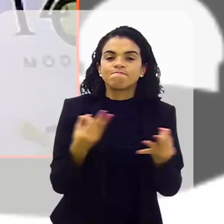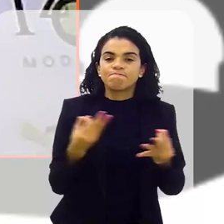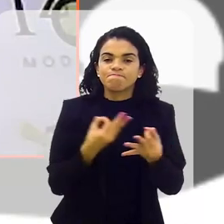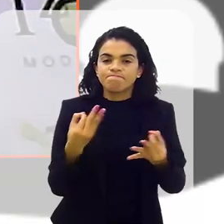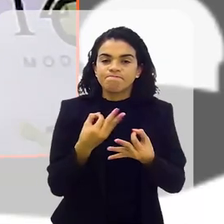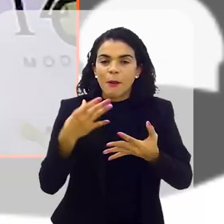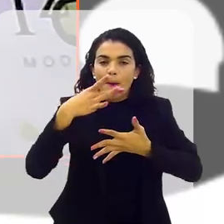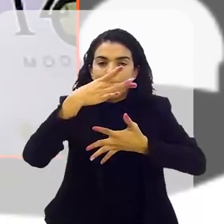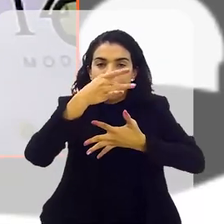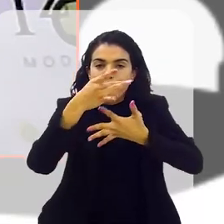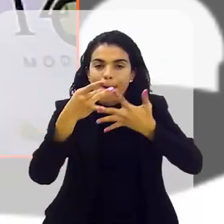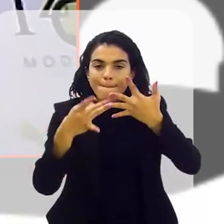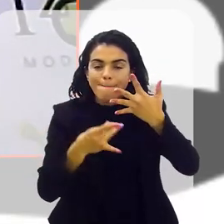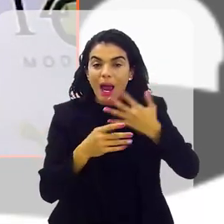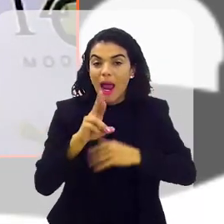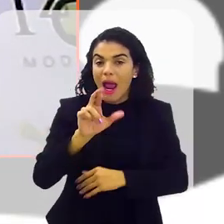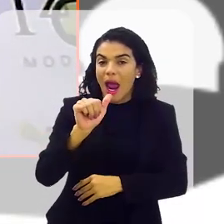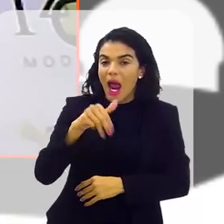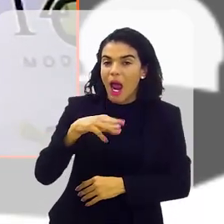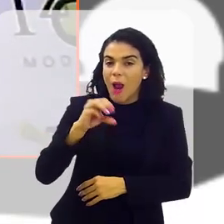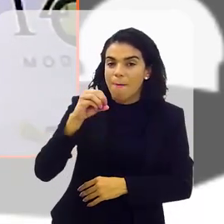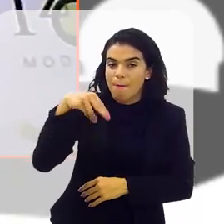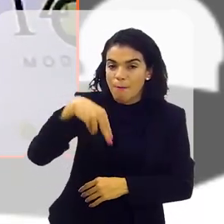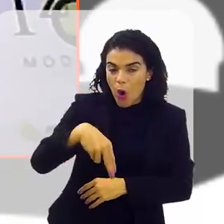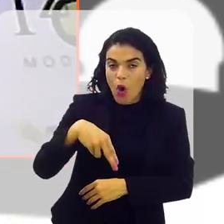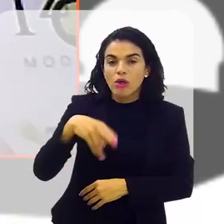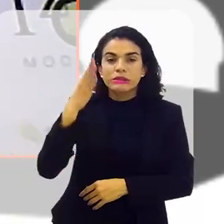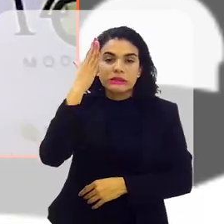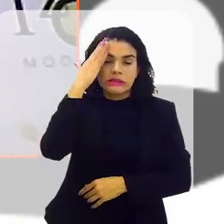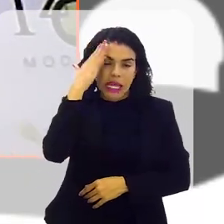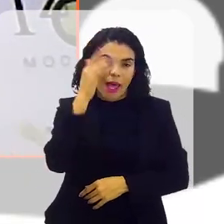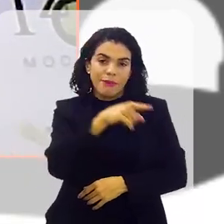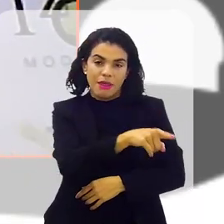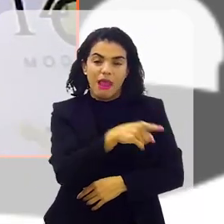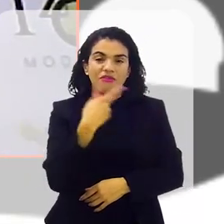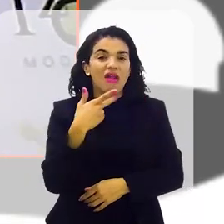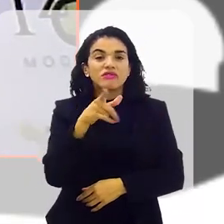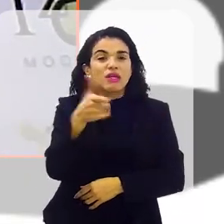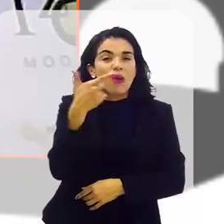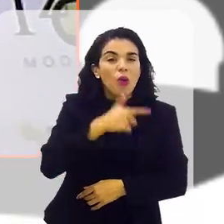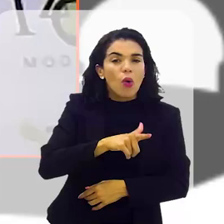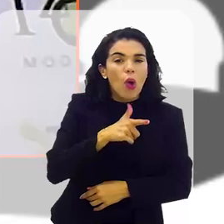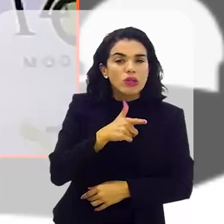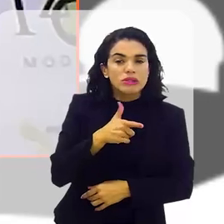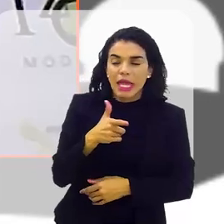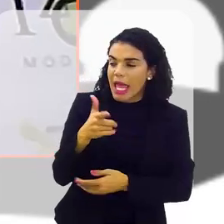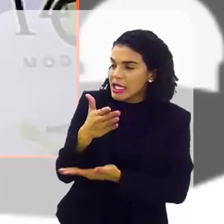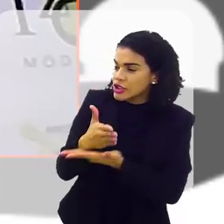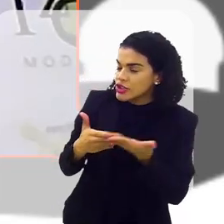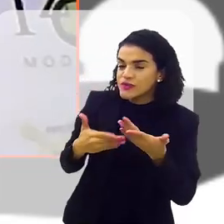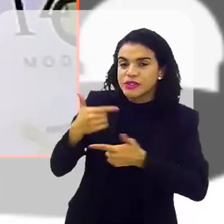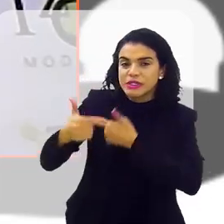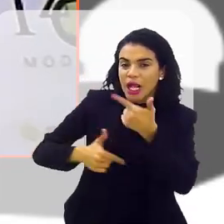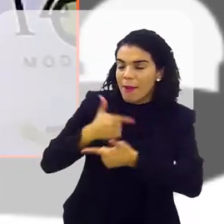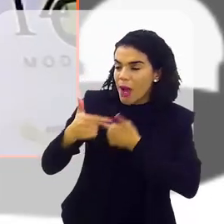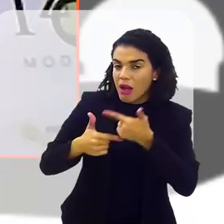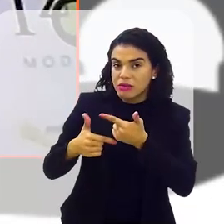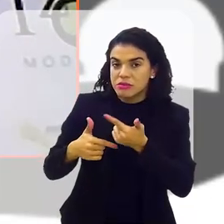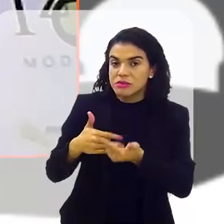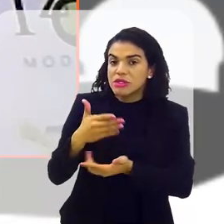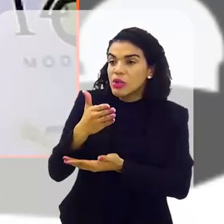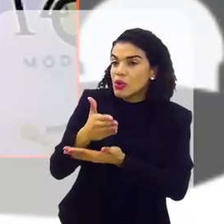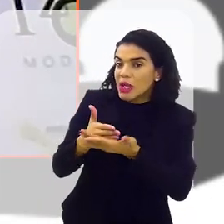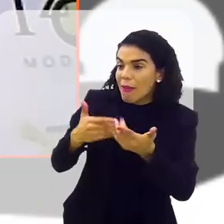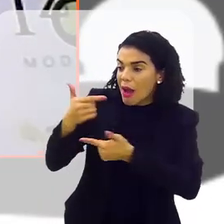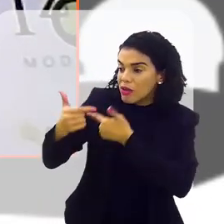até o Ramon que trabalha comigo sempre fala assim você não sabe dividir tarefas Eu Sei dividir tarefas mas aí